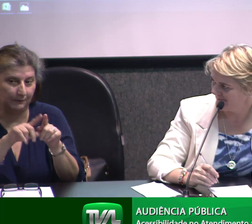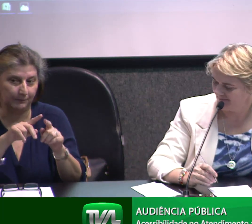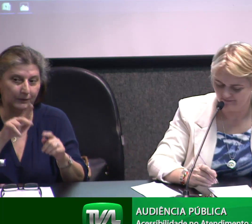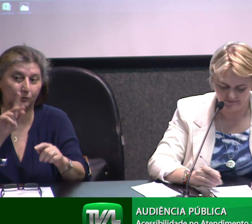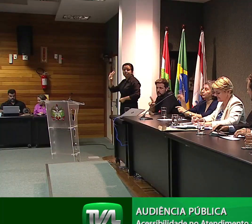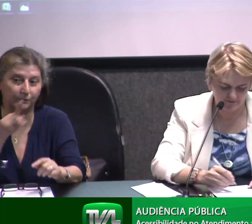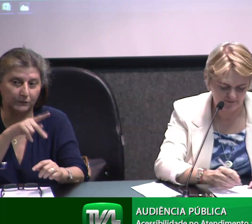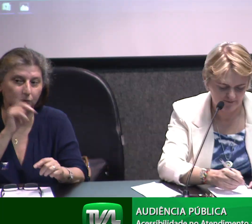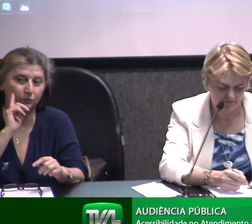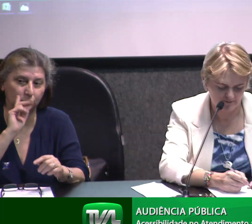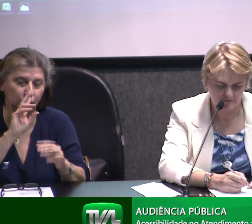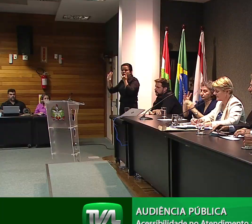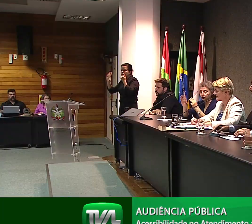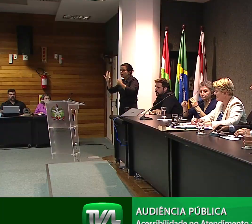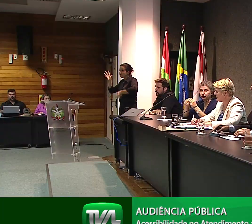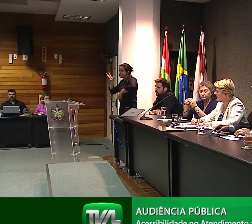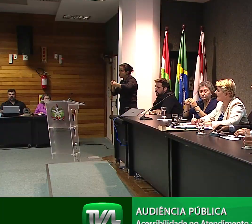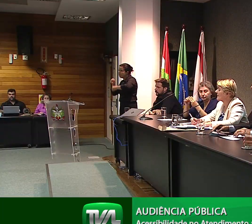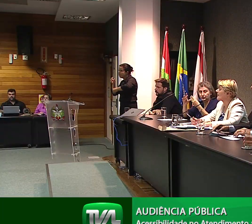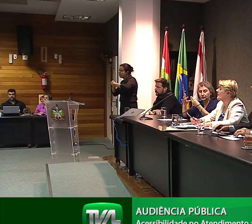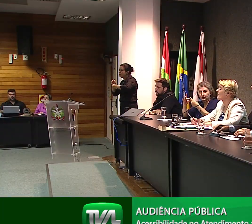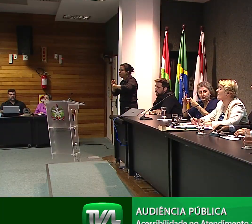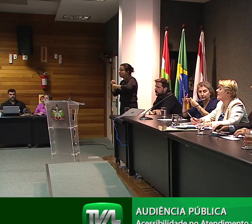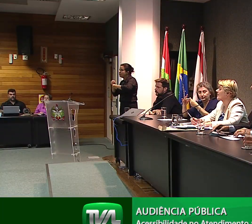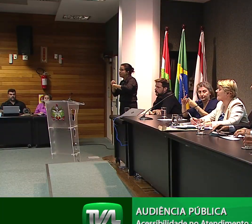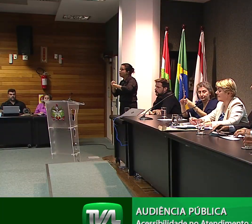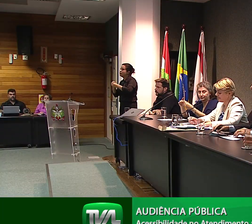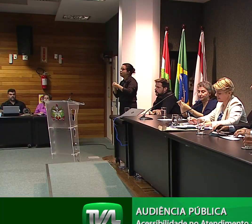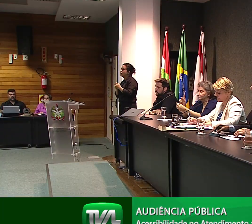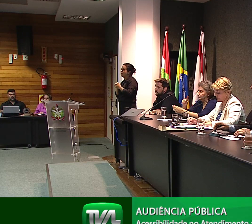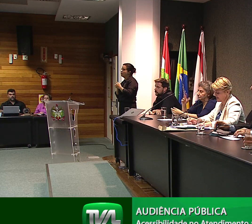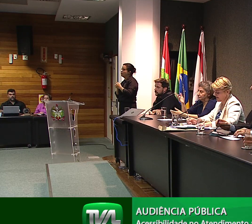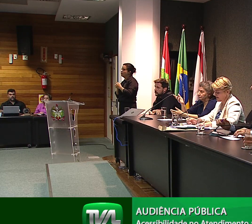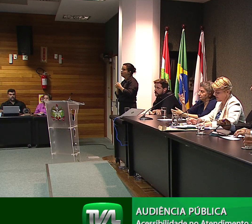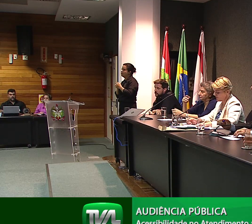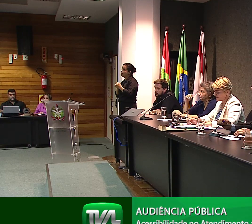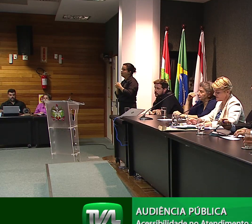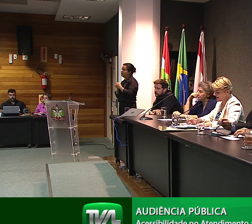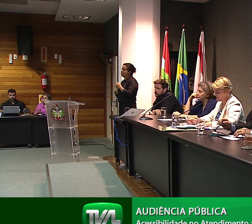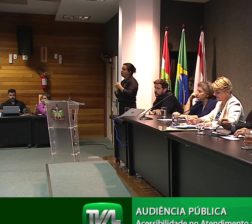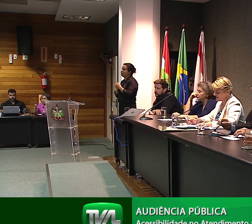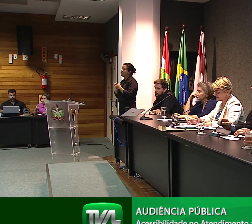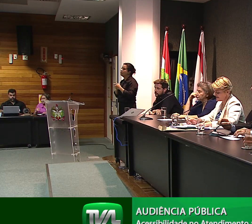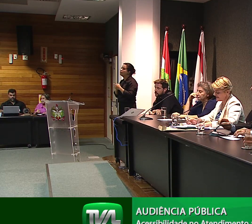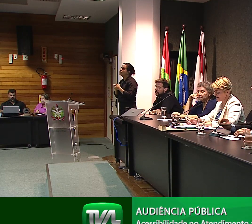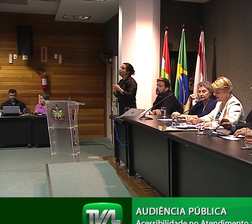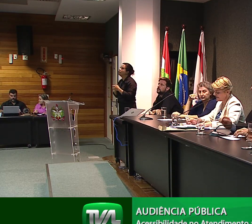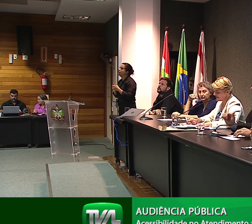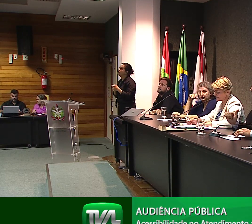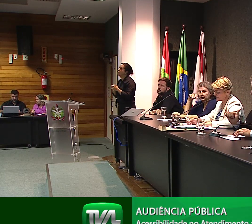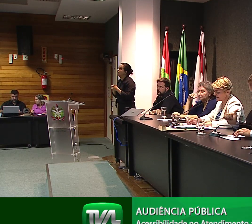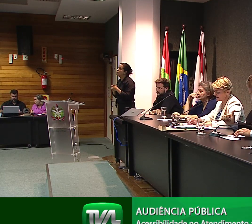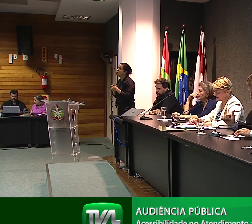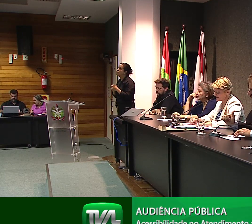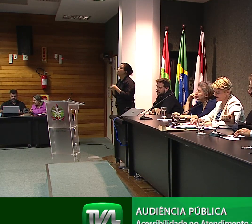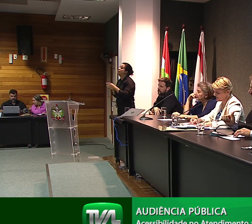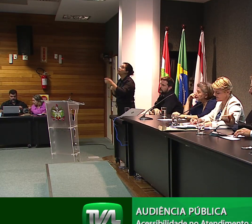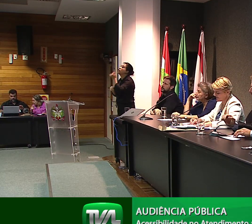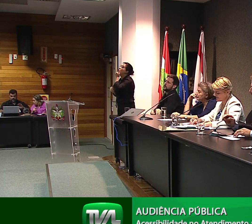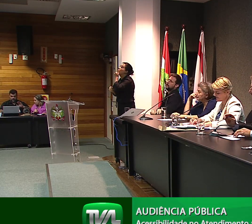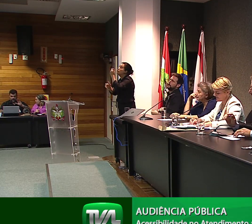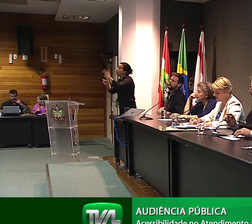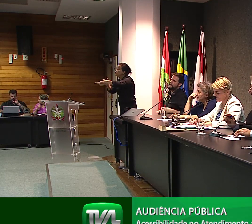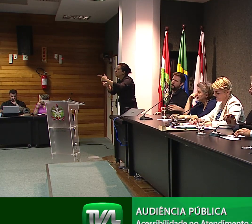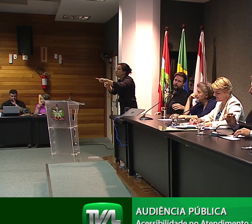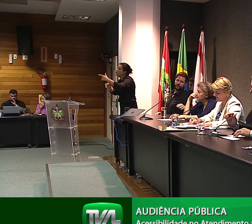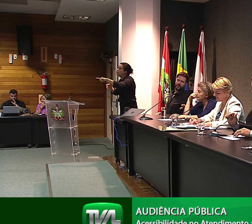Sandra quer fazer um acréscimo? Os professores surdos também, que seja incluído isso. Concurso para professores intérpretes, bilíngues